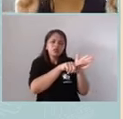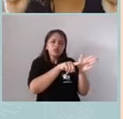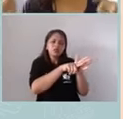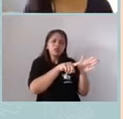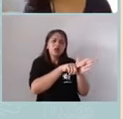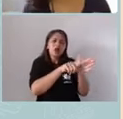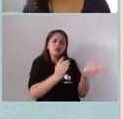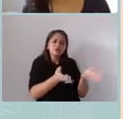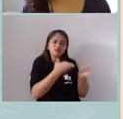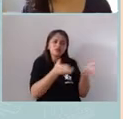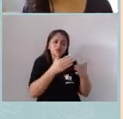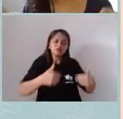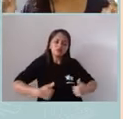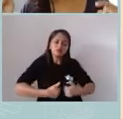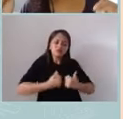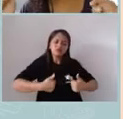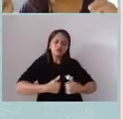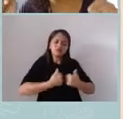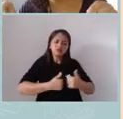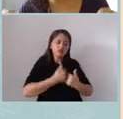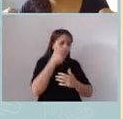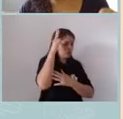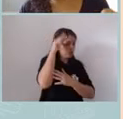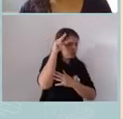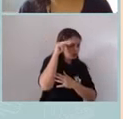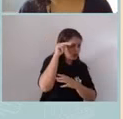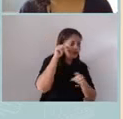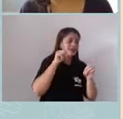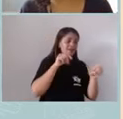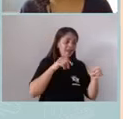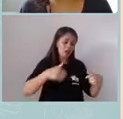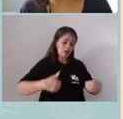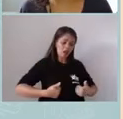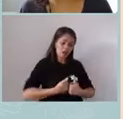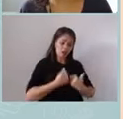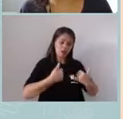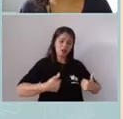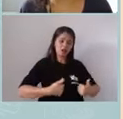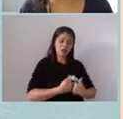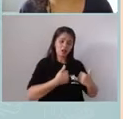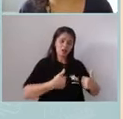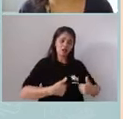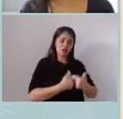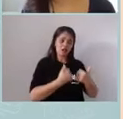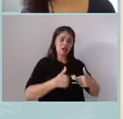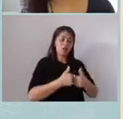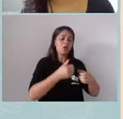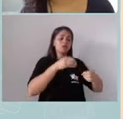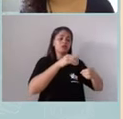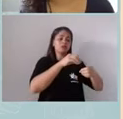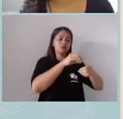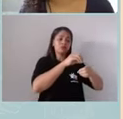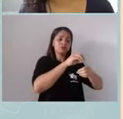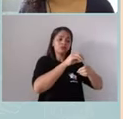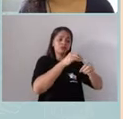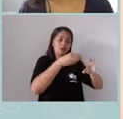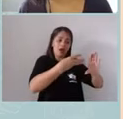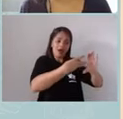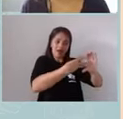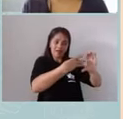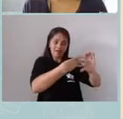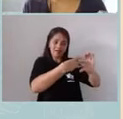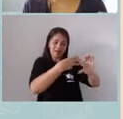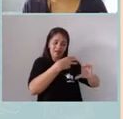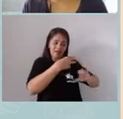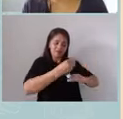estimular o sistema imune dele. E aí o sistema imune, né, as células lá do sistema imune do cavalo vão produzir